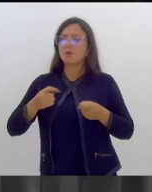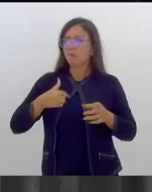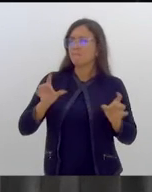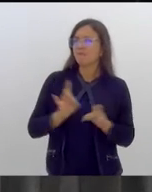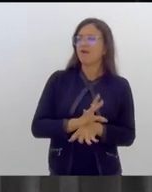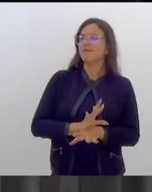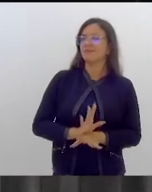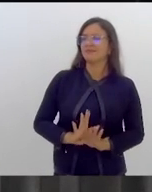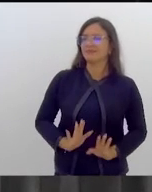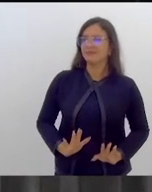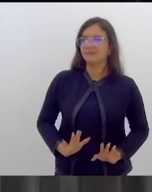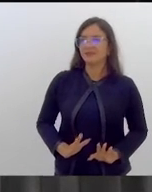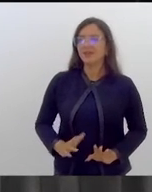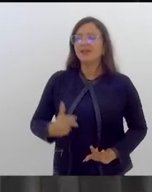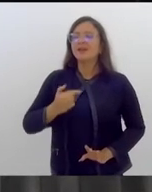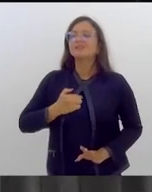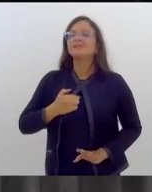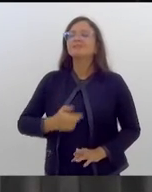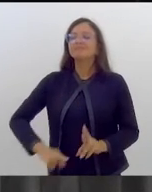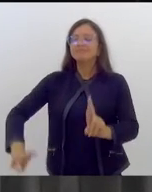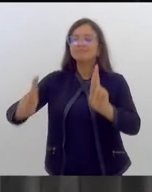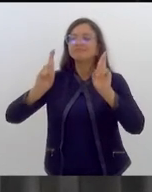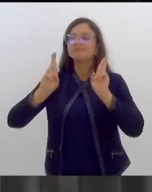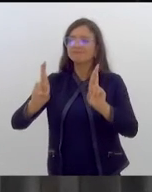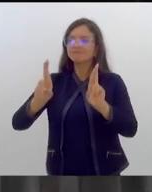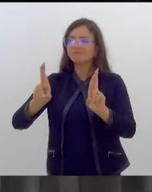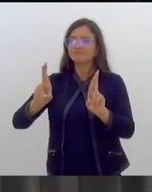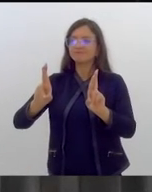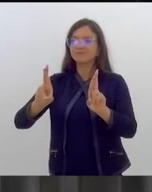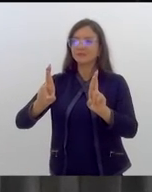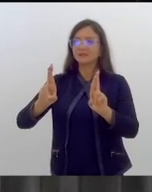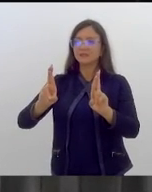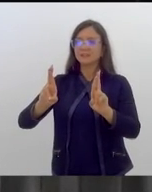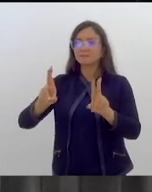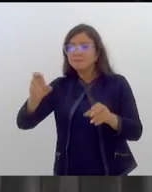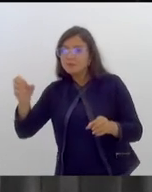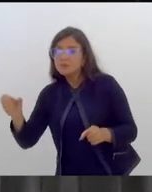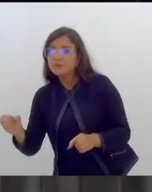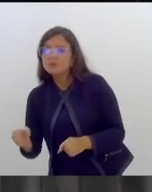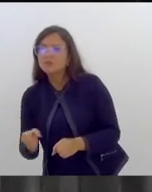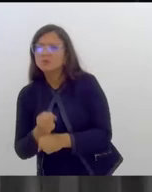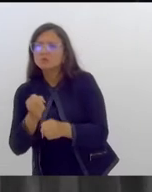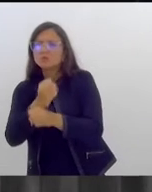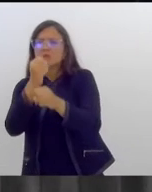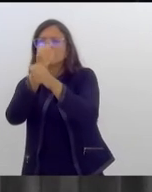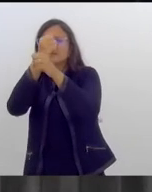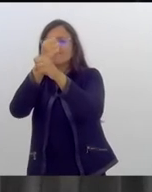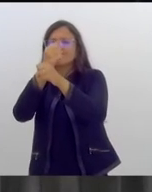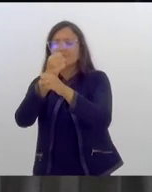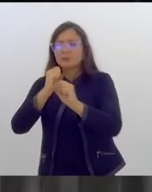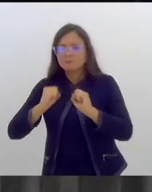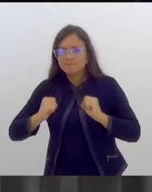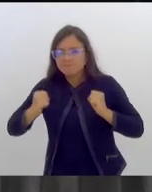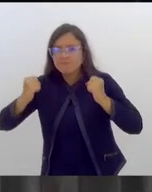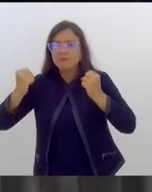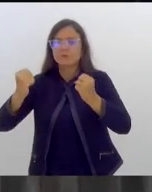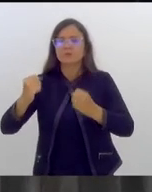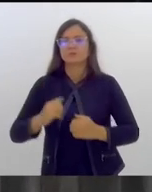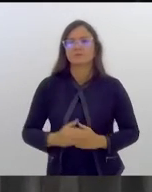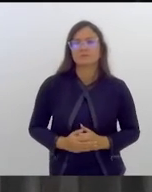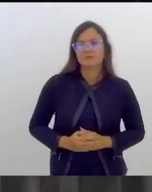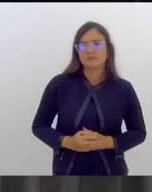alimento à Esperança construiu desconstruído o outro encontrar